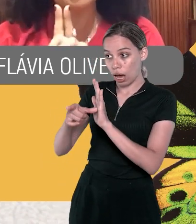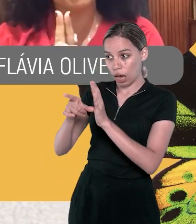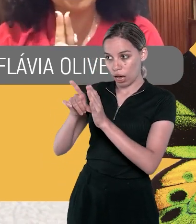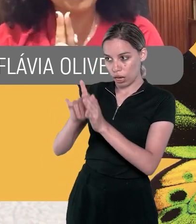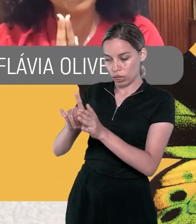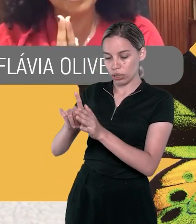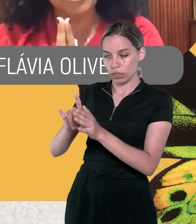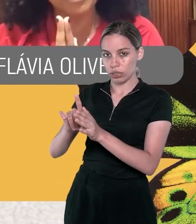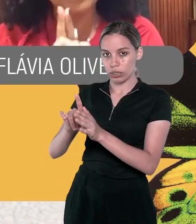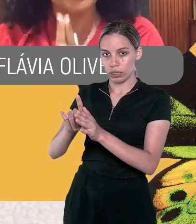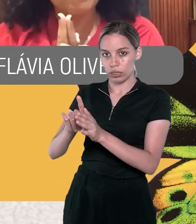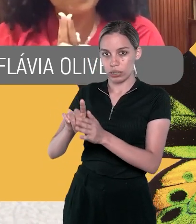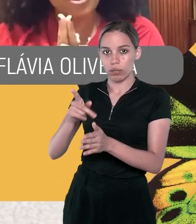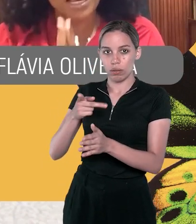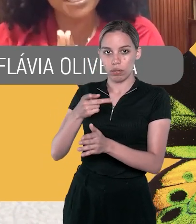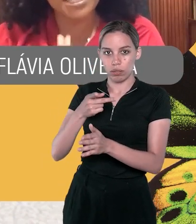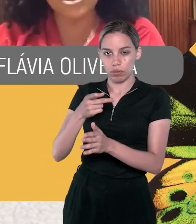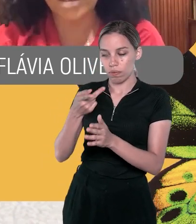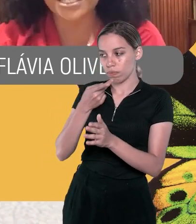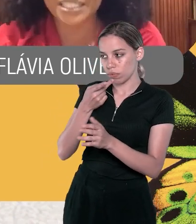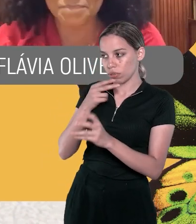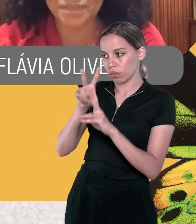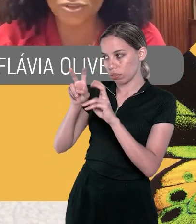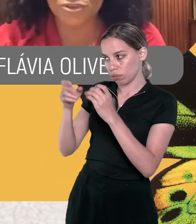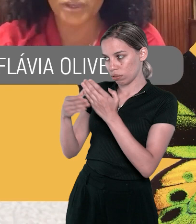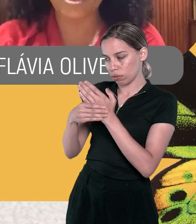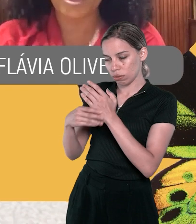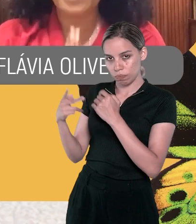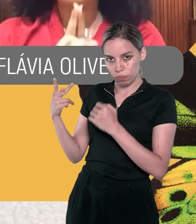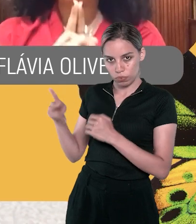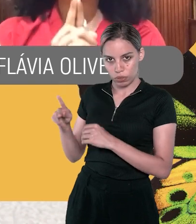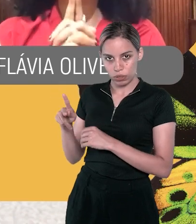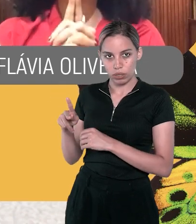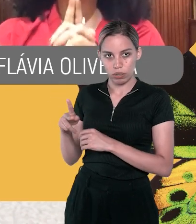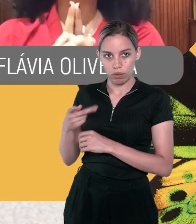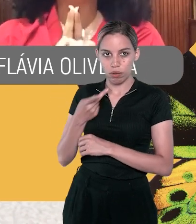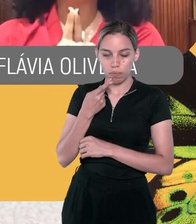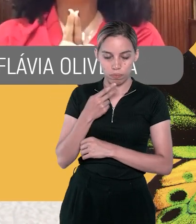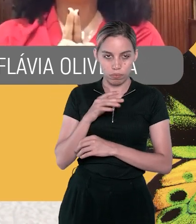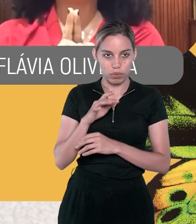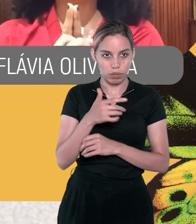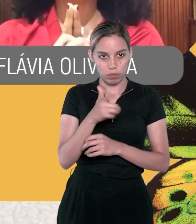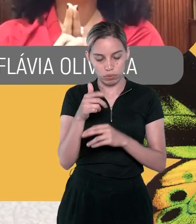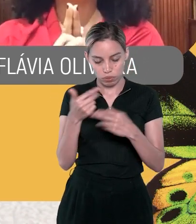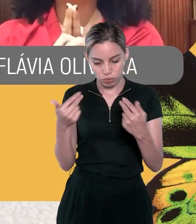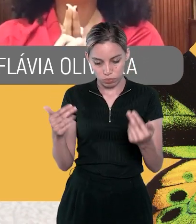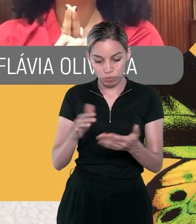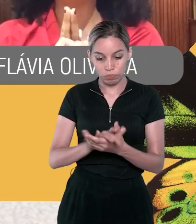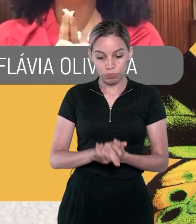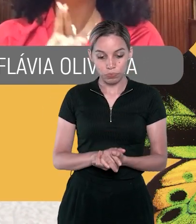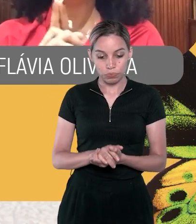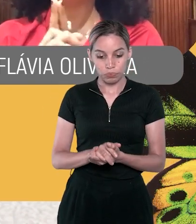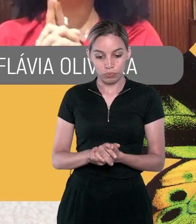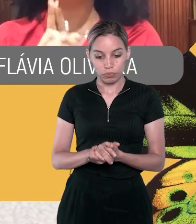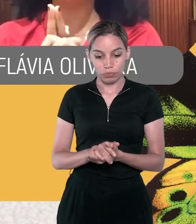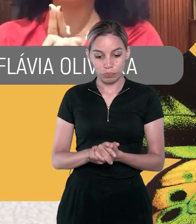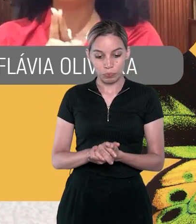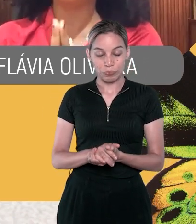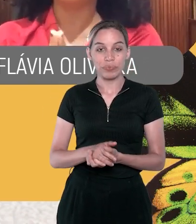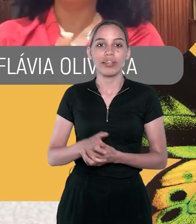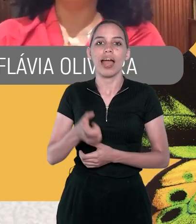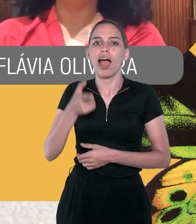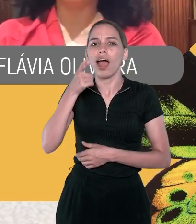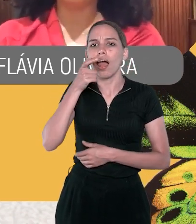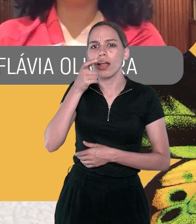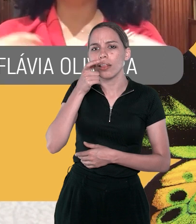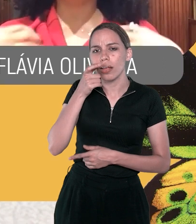e do menino, porque eu tenho uma teoria sobre essas impressões. Mas é muito